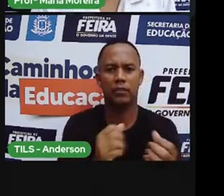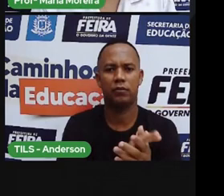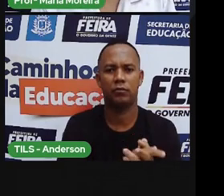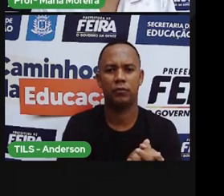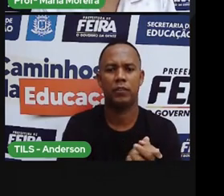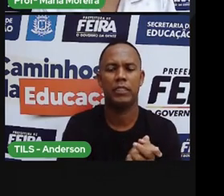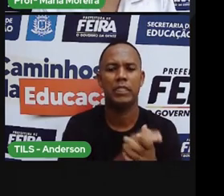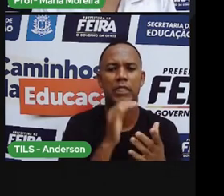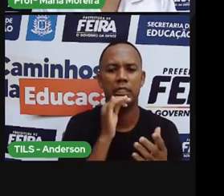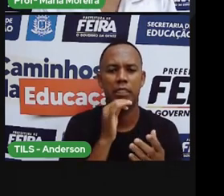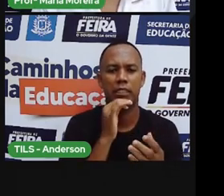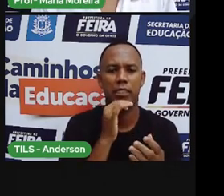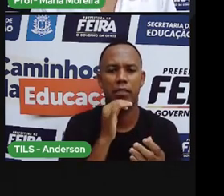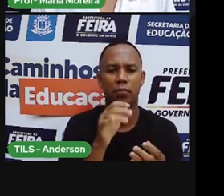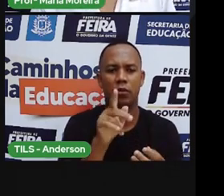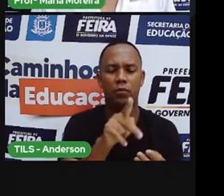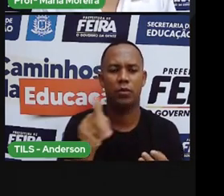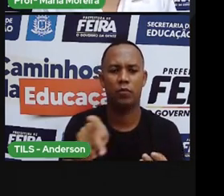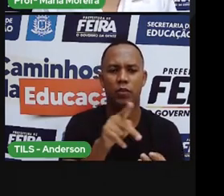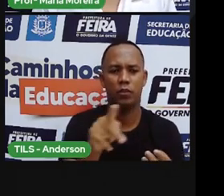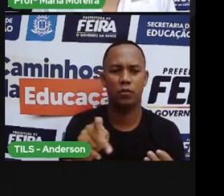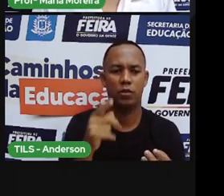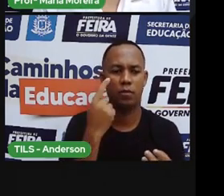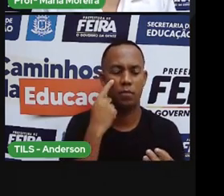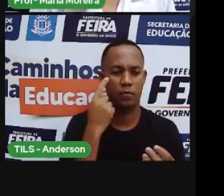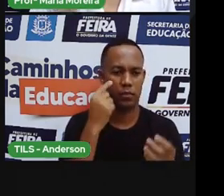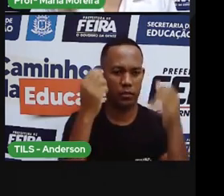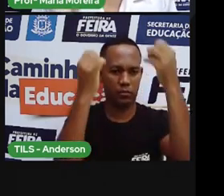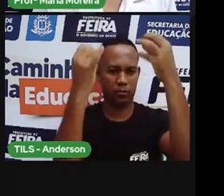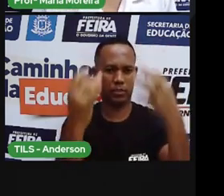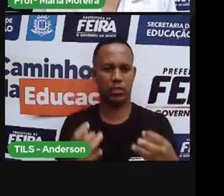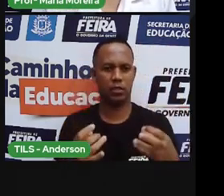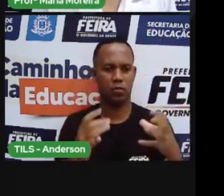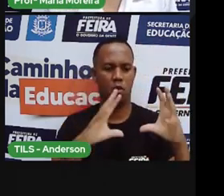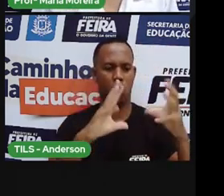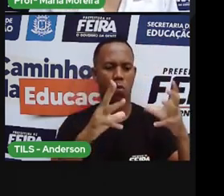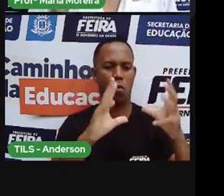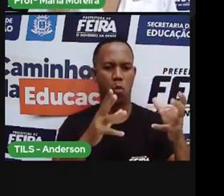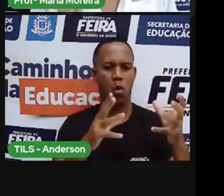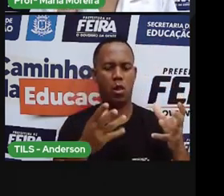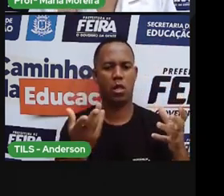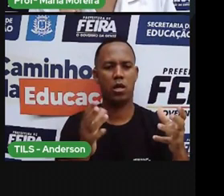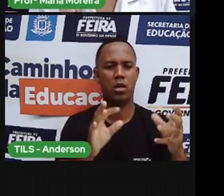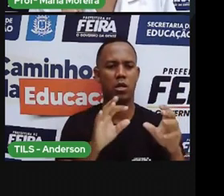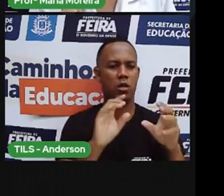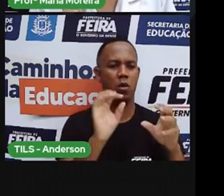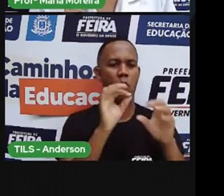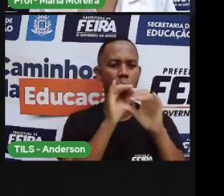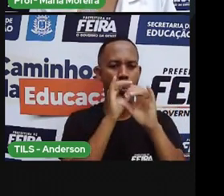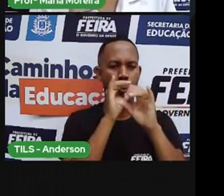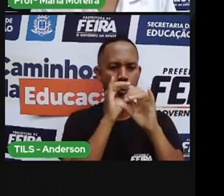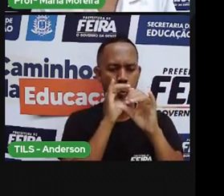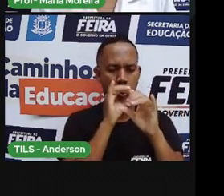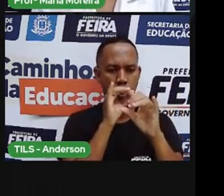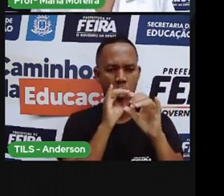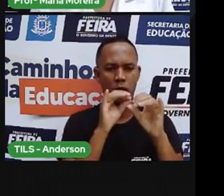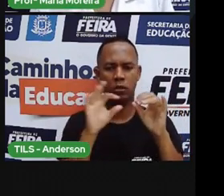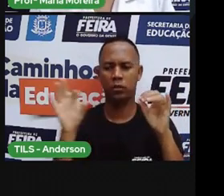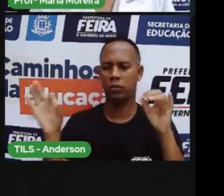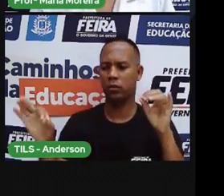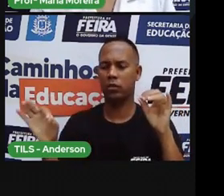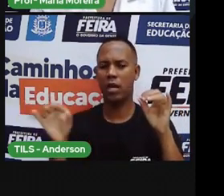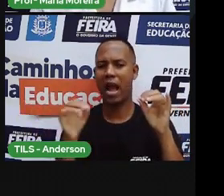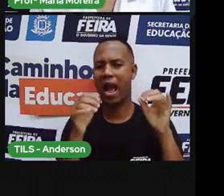pensar aqui. Se eu for pegar duas bolas, né? Duas bexigas, bolinhas de soprar, se eu só enchesse uma com meu ar e a outra com